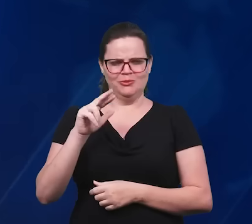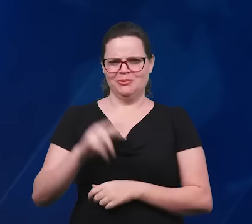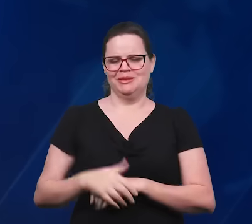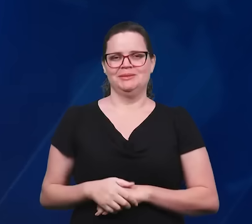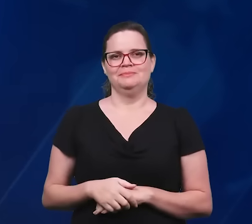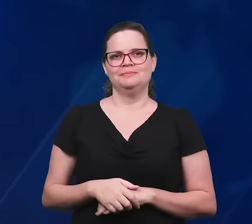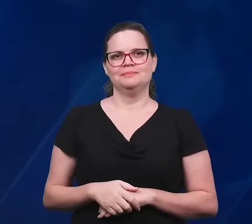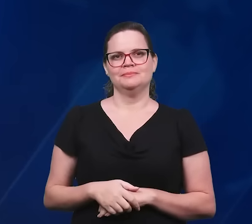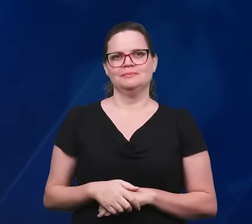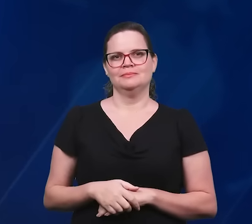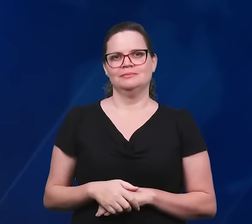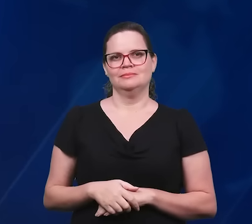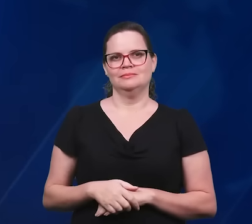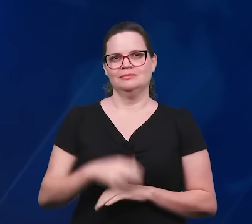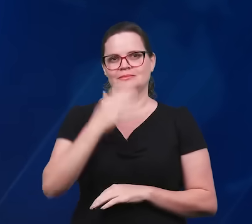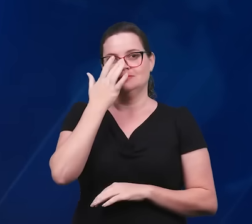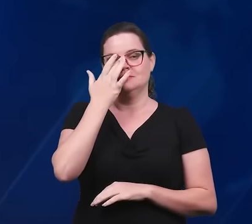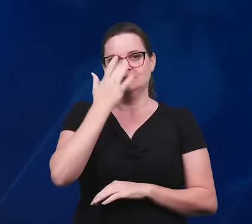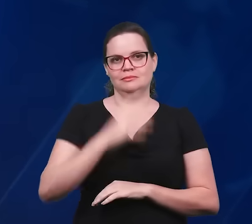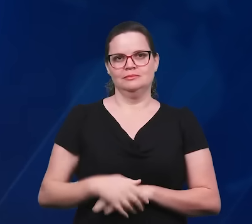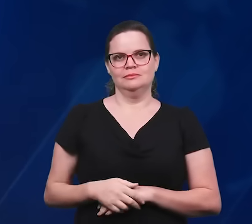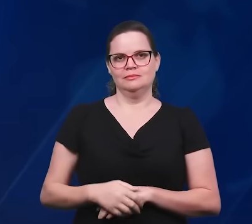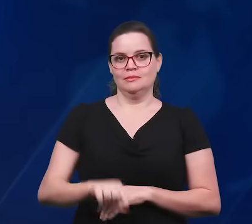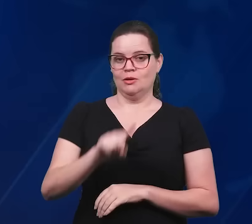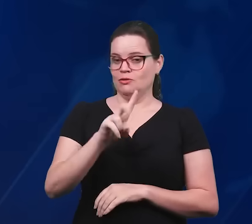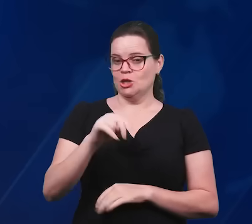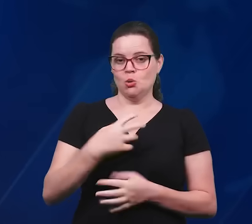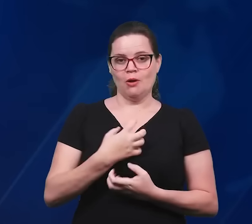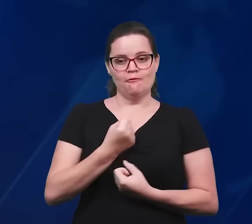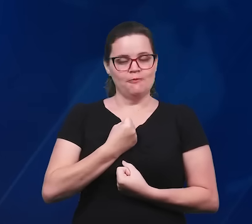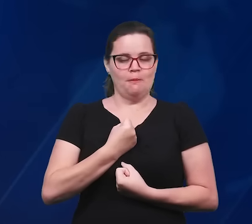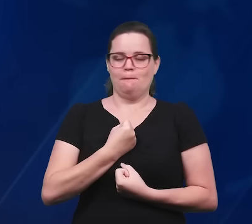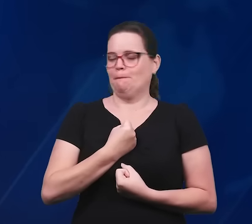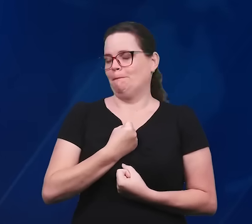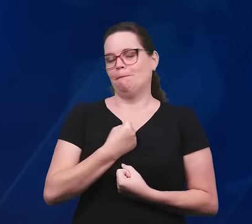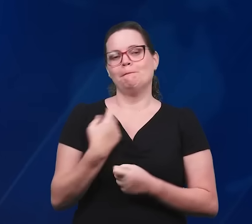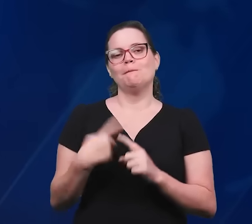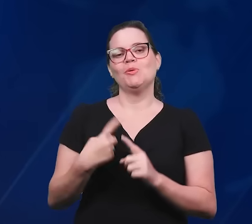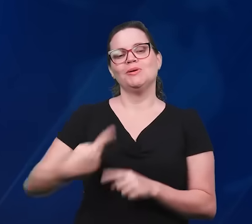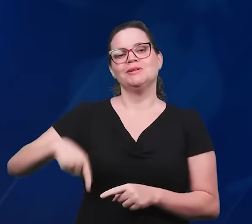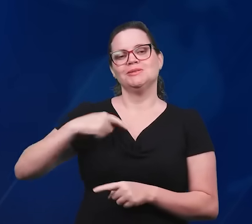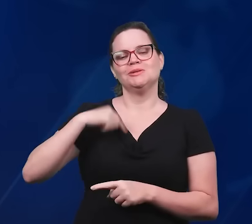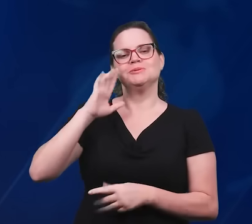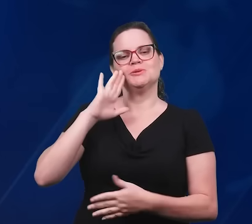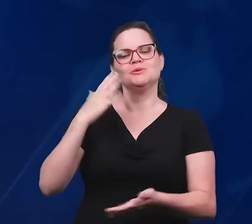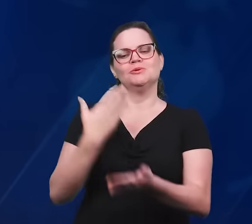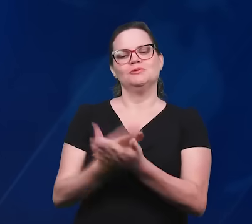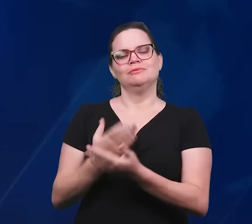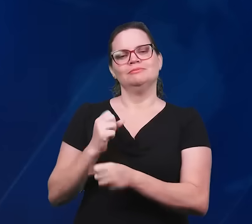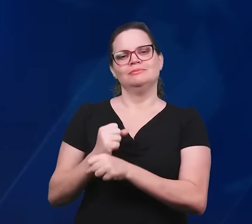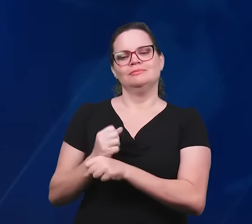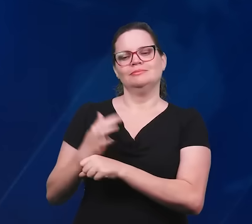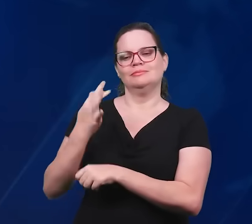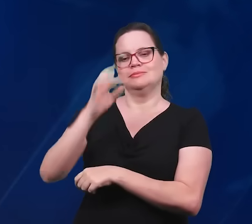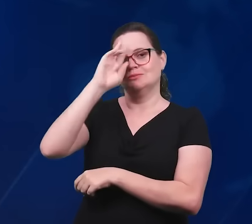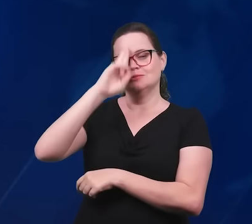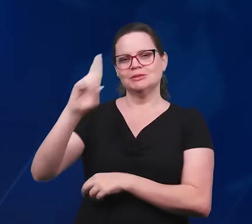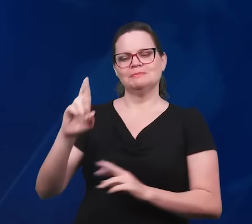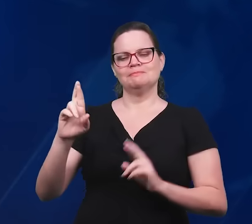decepcionar. Essa mulher nunca ficará frustrada quando nós esperamos e colocamos a